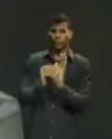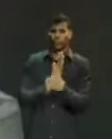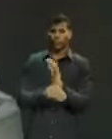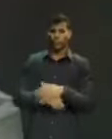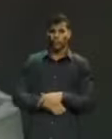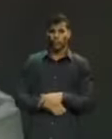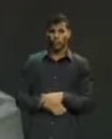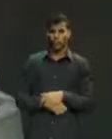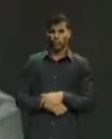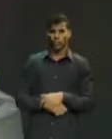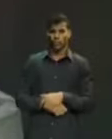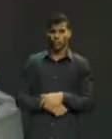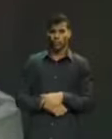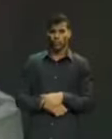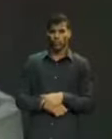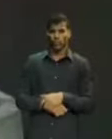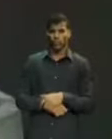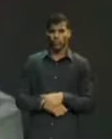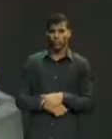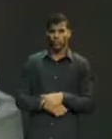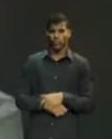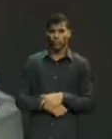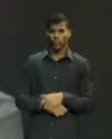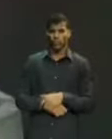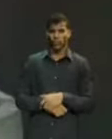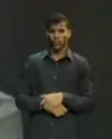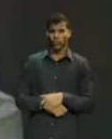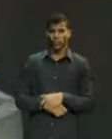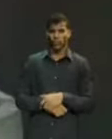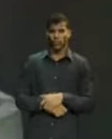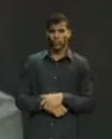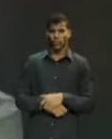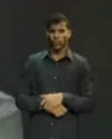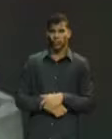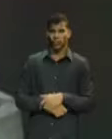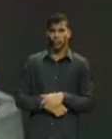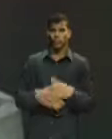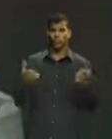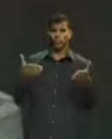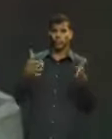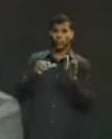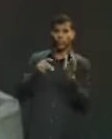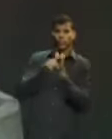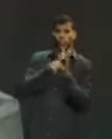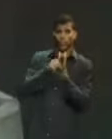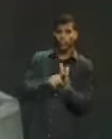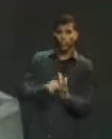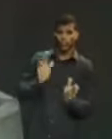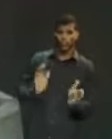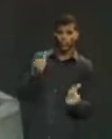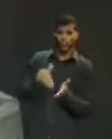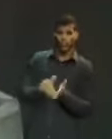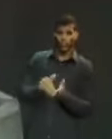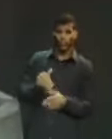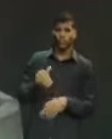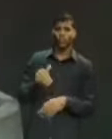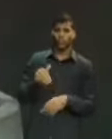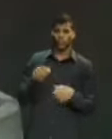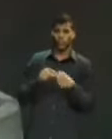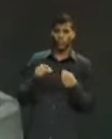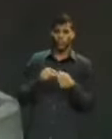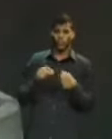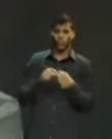Finalizamos há muito pouco uma pesquisa sobre o assassinato de meninas. Meninas.